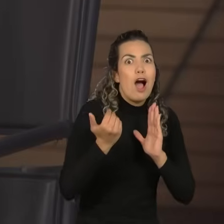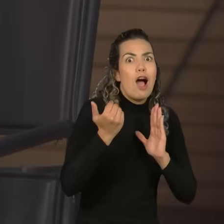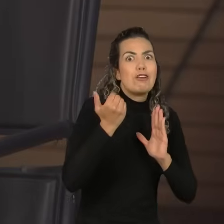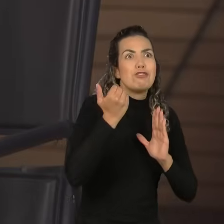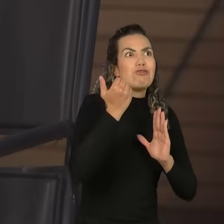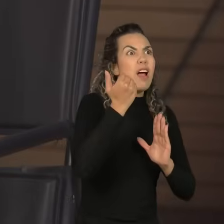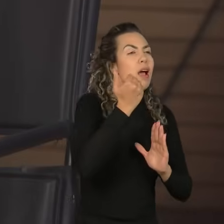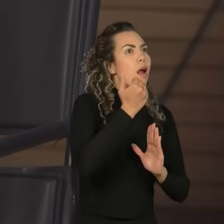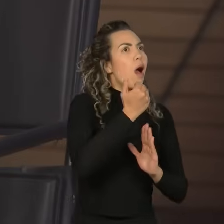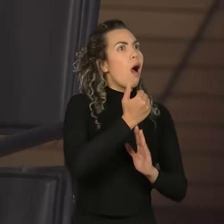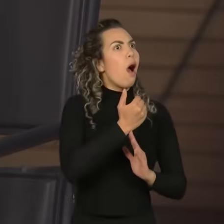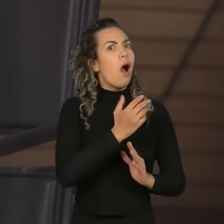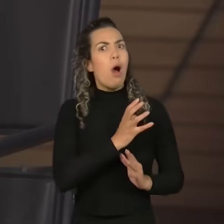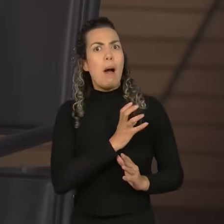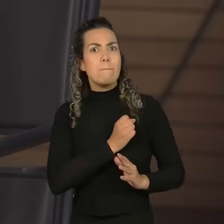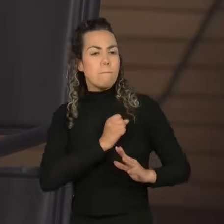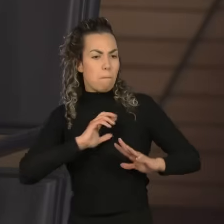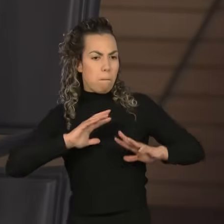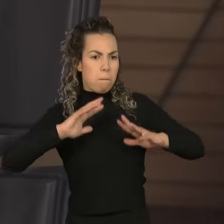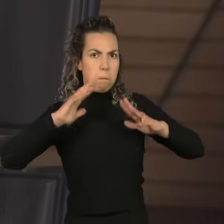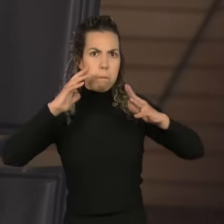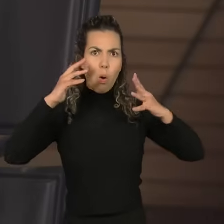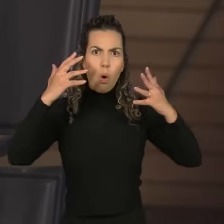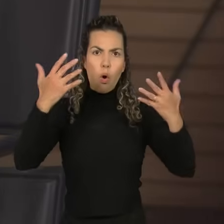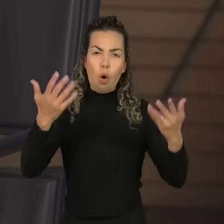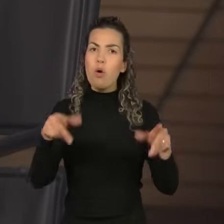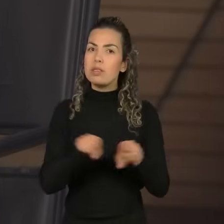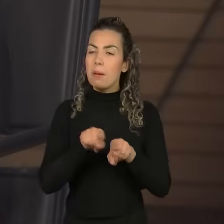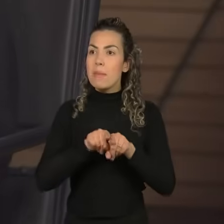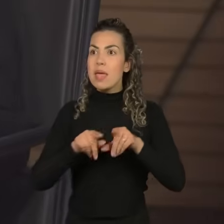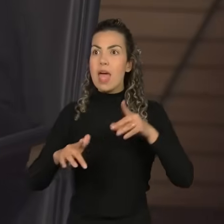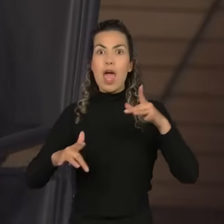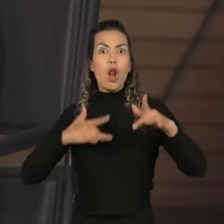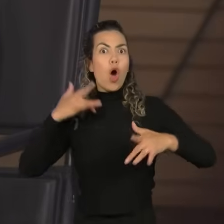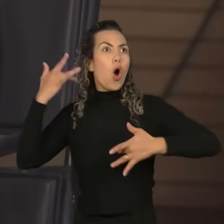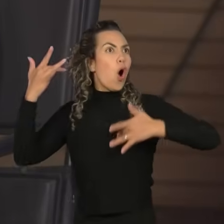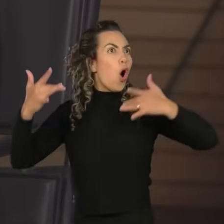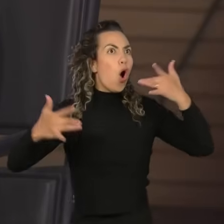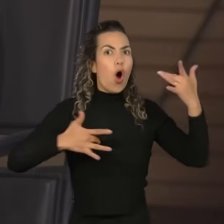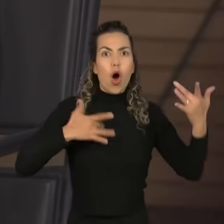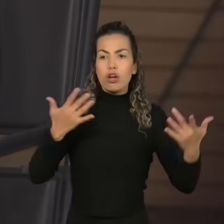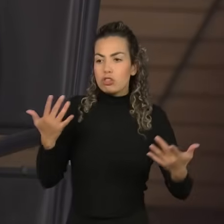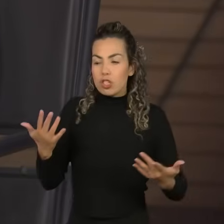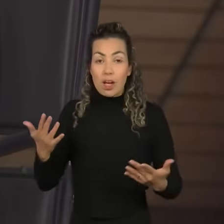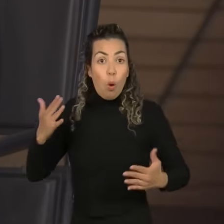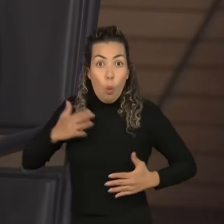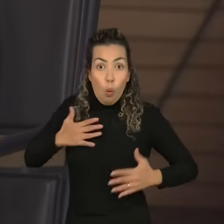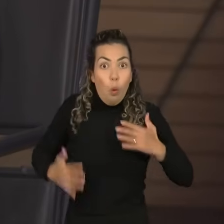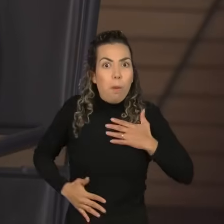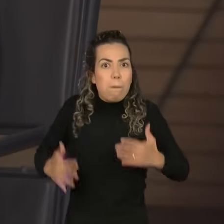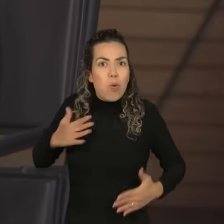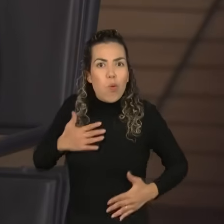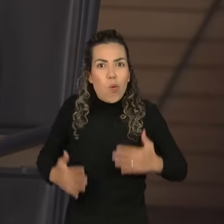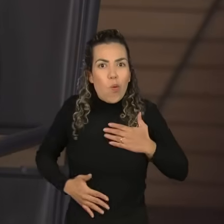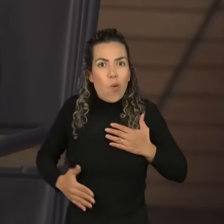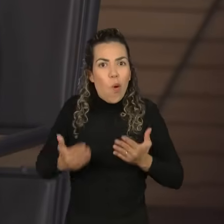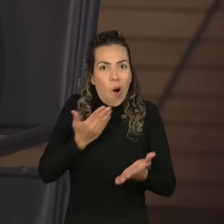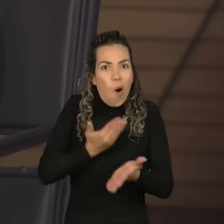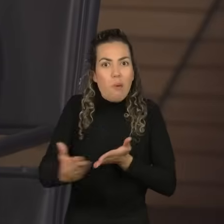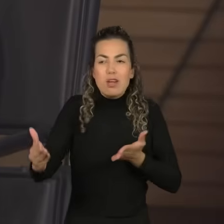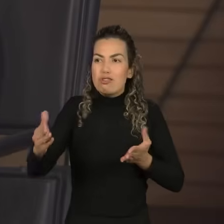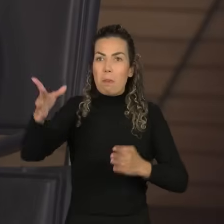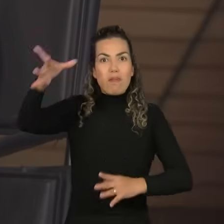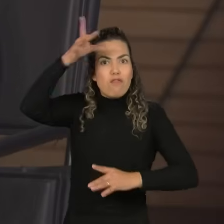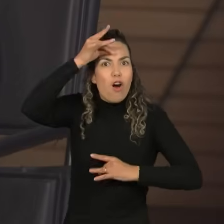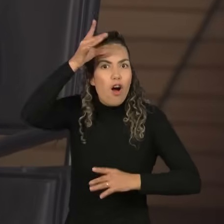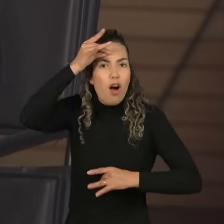ser atravessado também por uma erótica muito forte, né? Quer dizer, o corpo entra com tudo. Eu acho que uma leitura